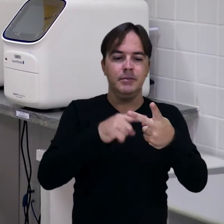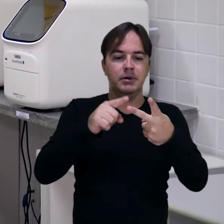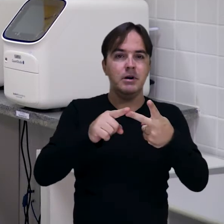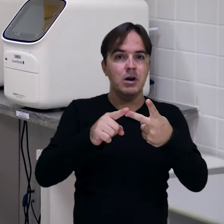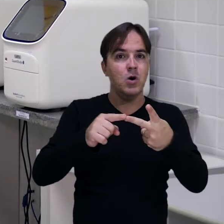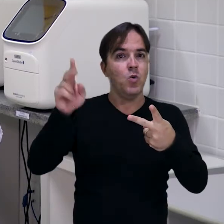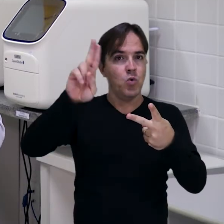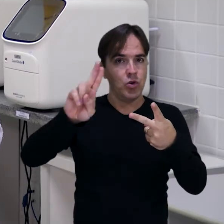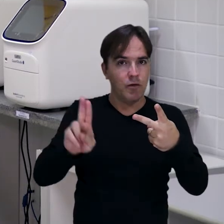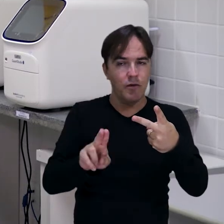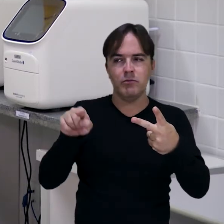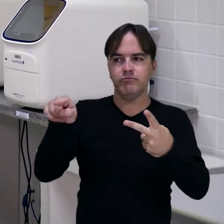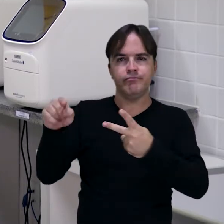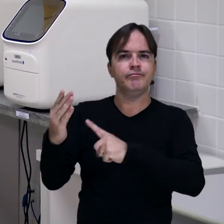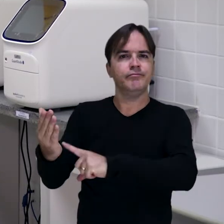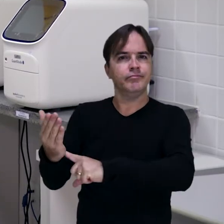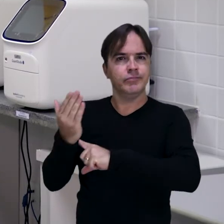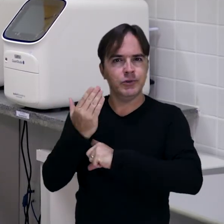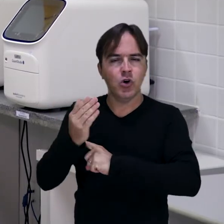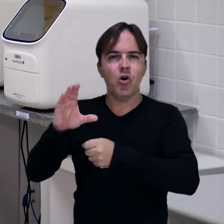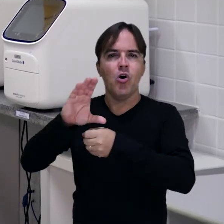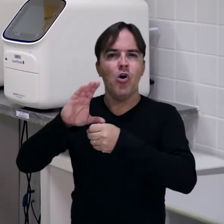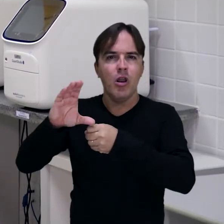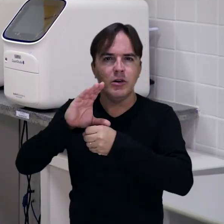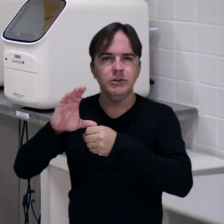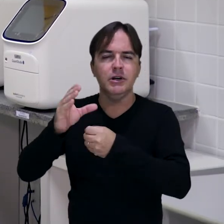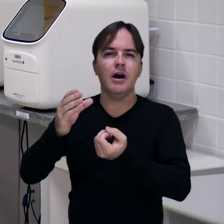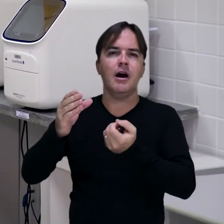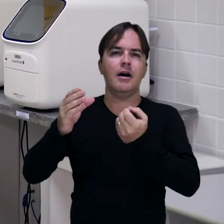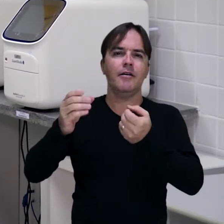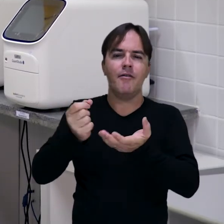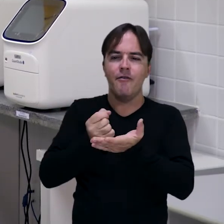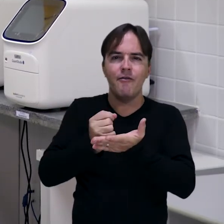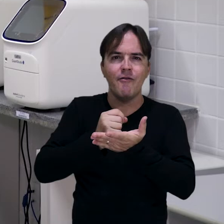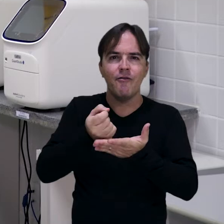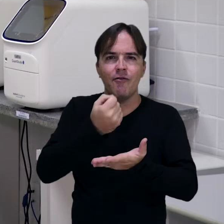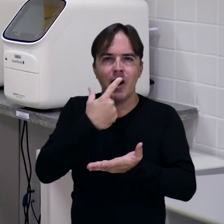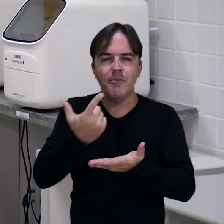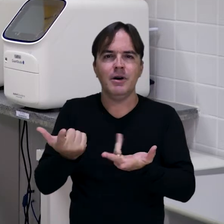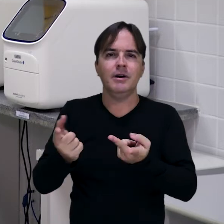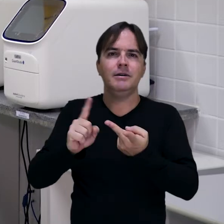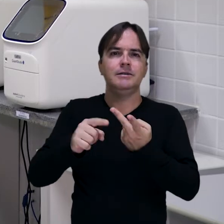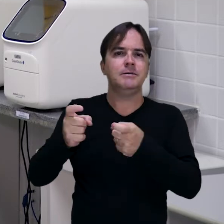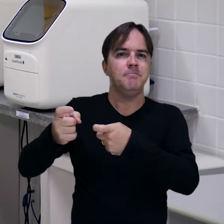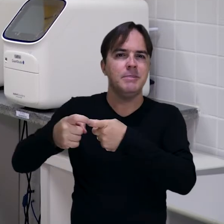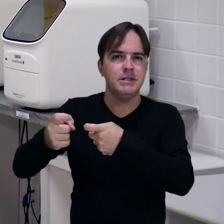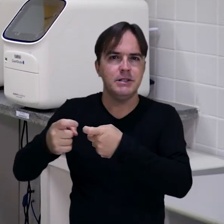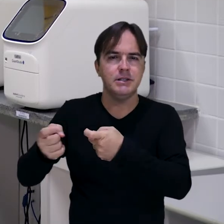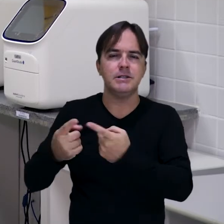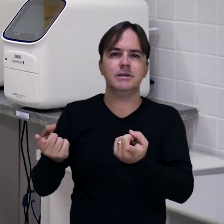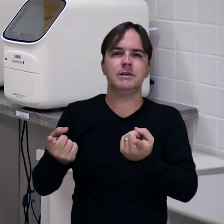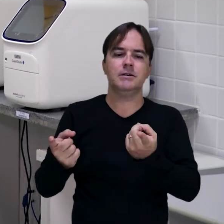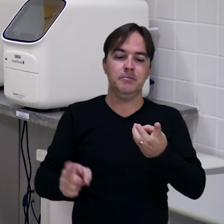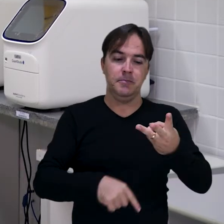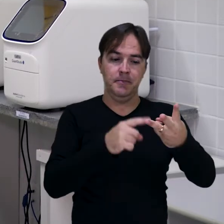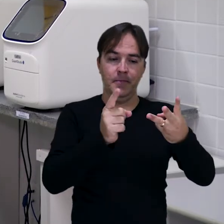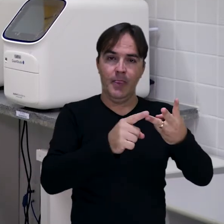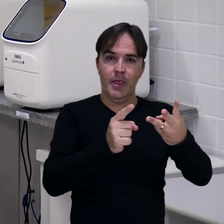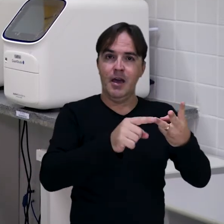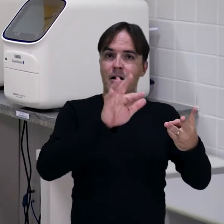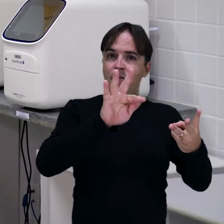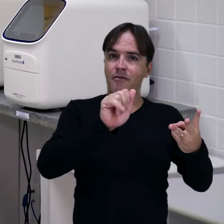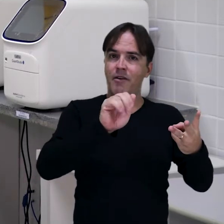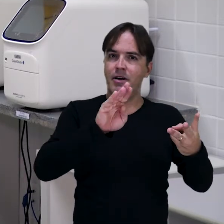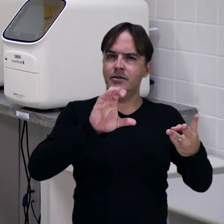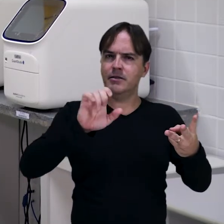da Univasf, de outros colegiados, do Colegiado de Farmácia, do Colegiado de Medicina. Nós tivemos parcerias com a FACEP,